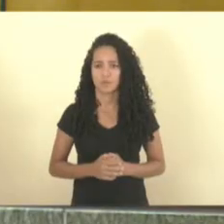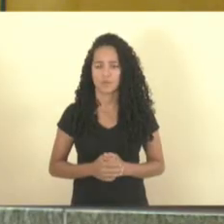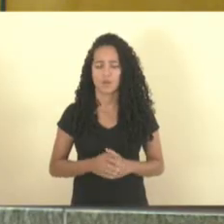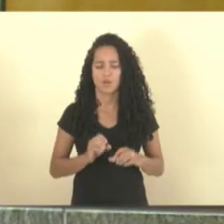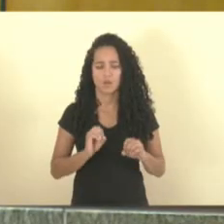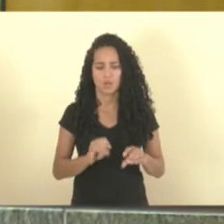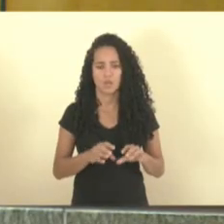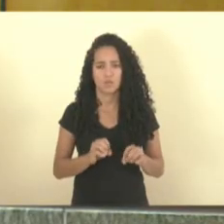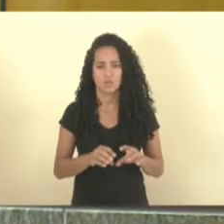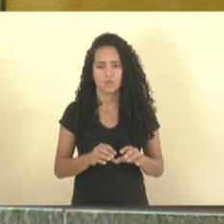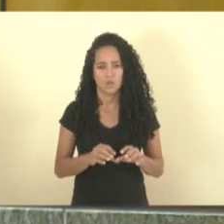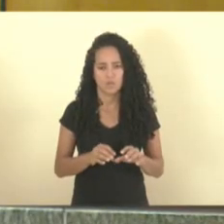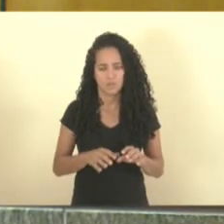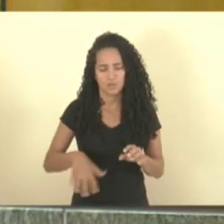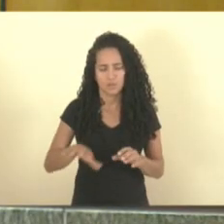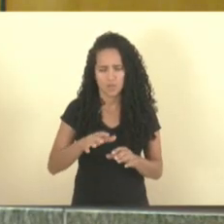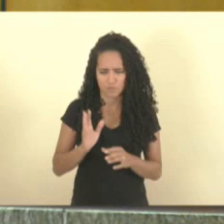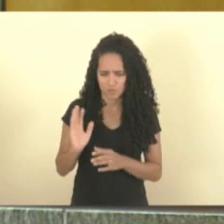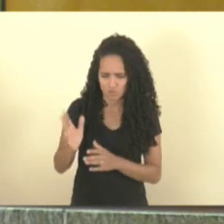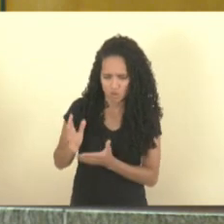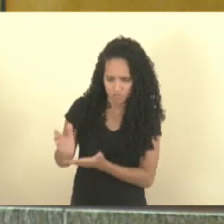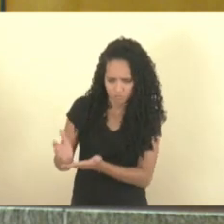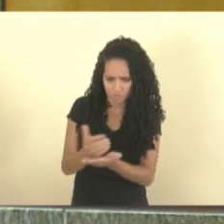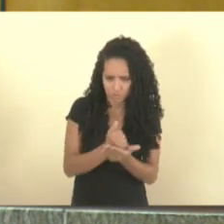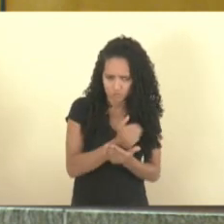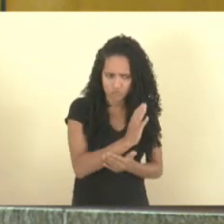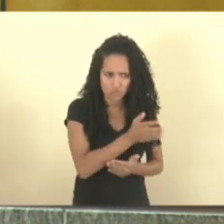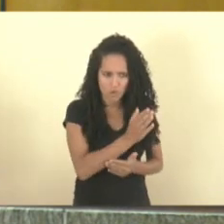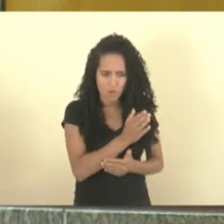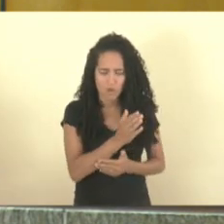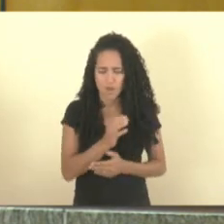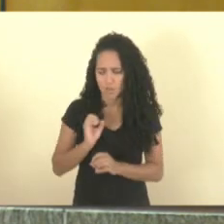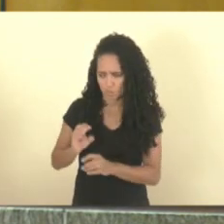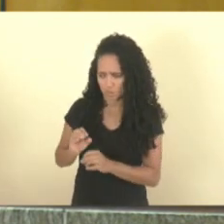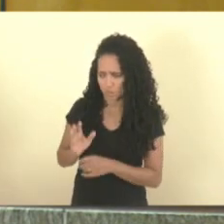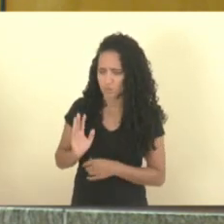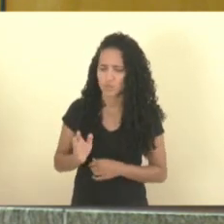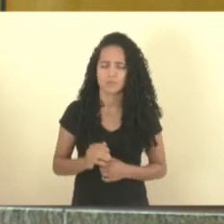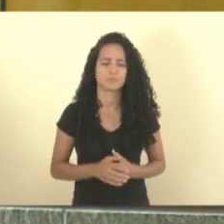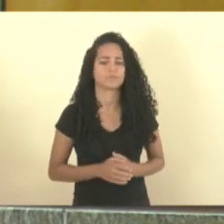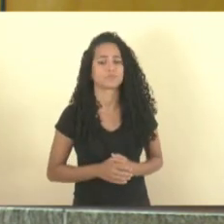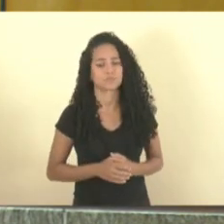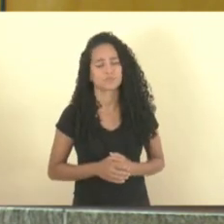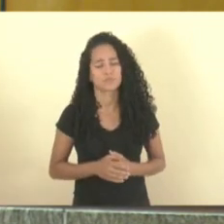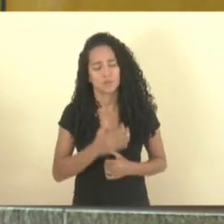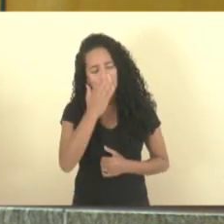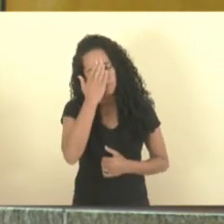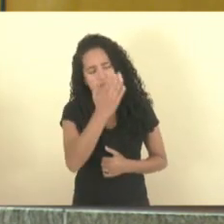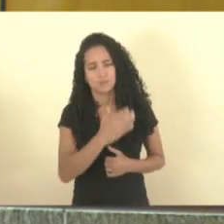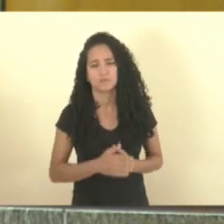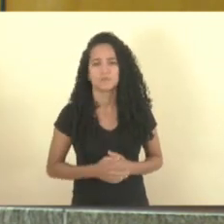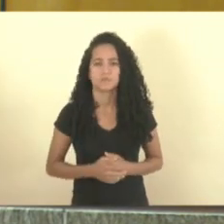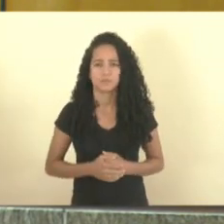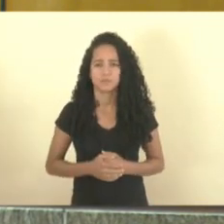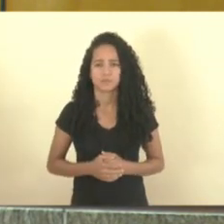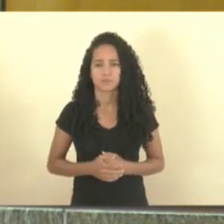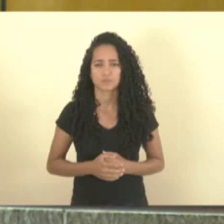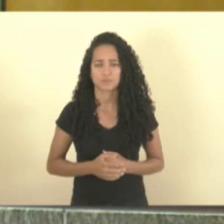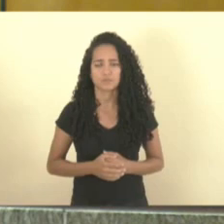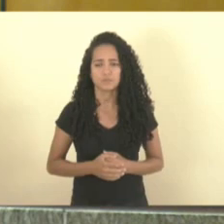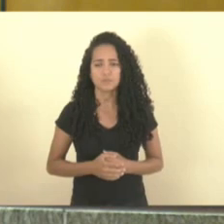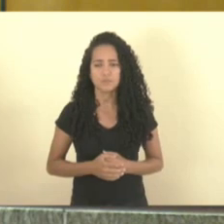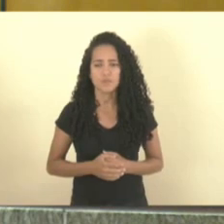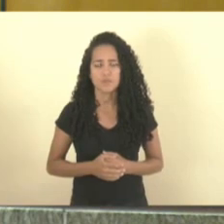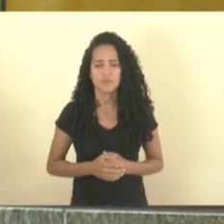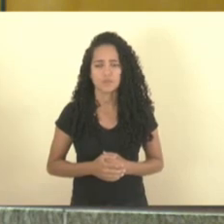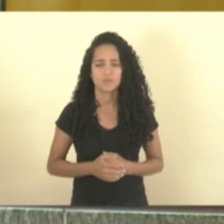Educação também, Vossa Excelência colheu os votos, né, deputado Mazinho? Educação, colheu os votos? Muito obrigado, deputado Mazinho. Educação,